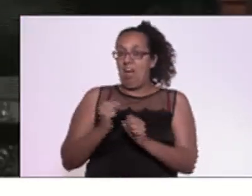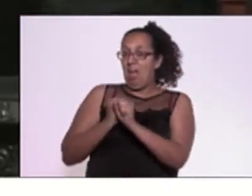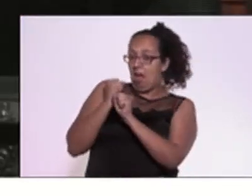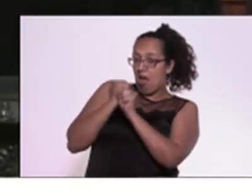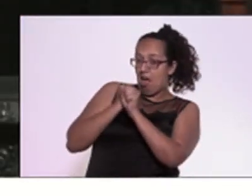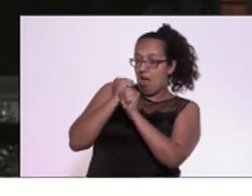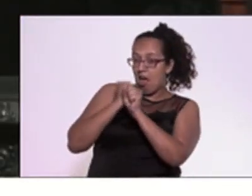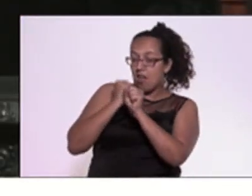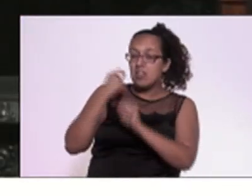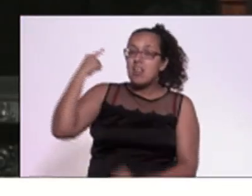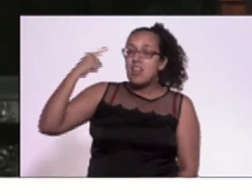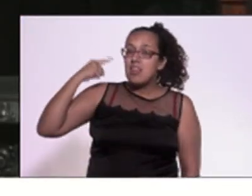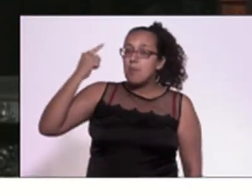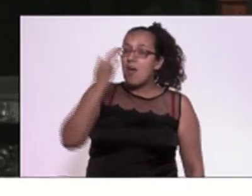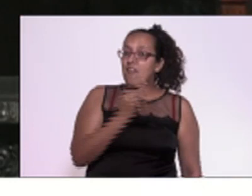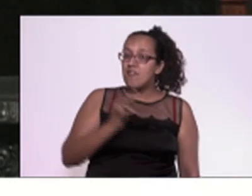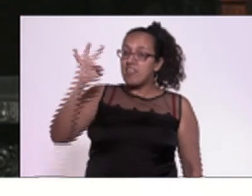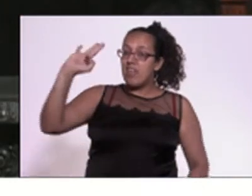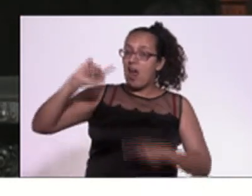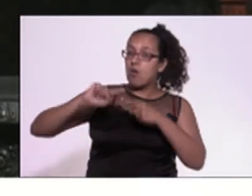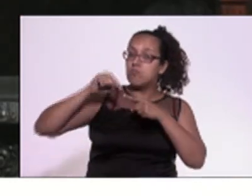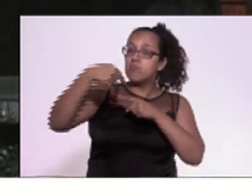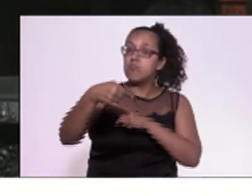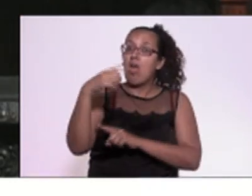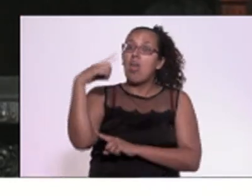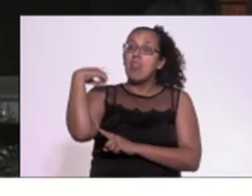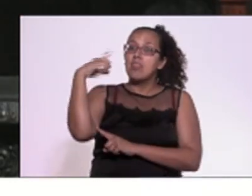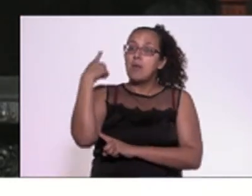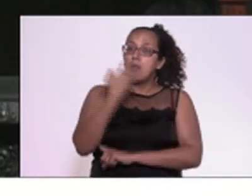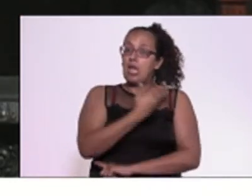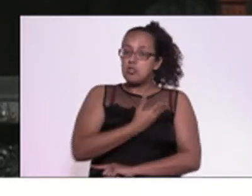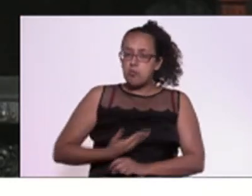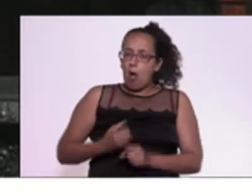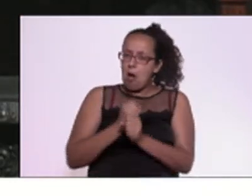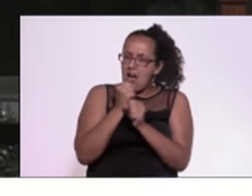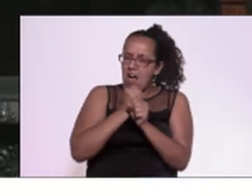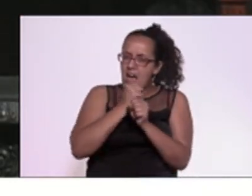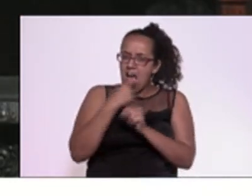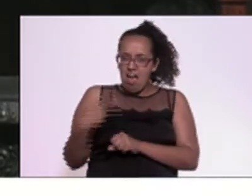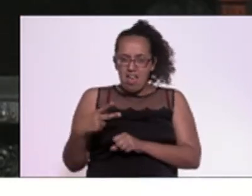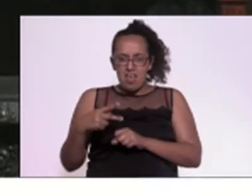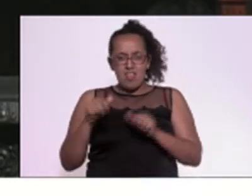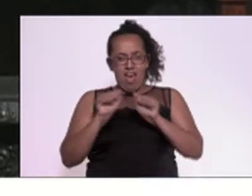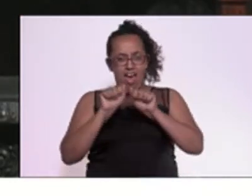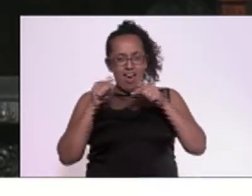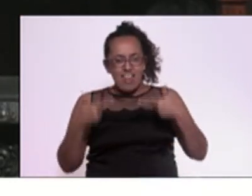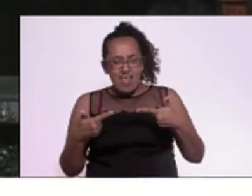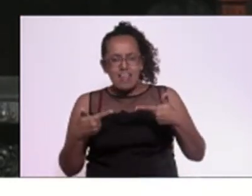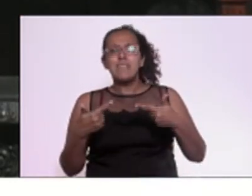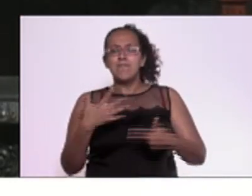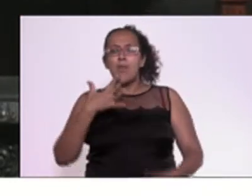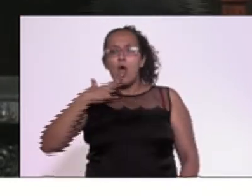autor do projeto dessa medalha. Eu falava agora, quando gravava para a TV